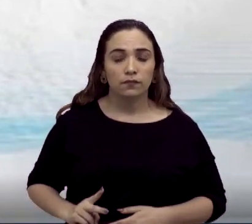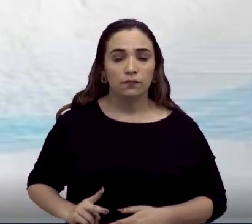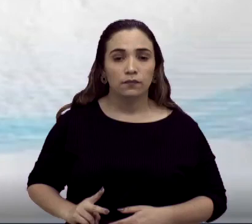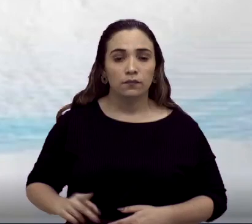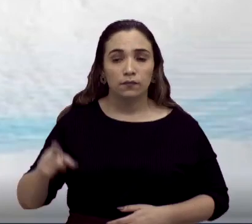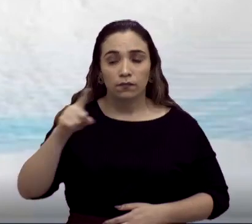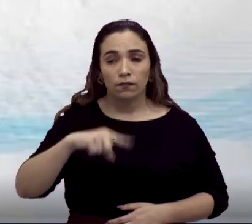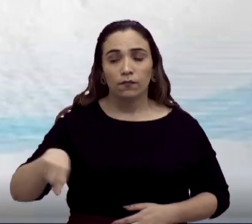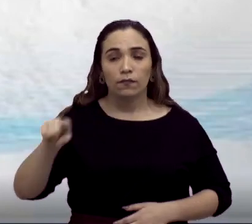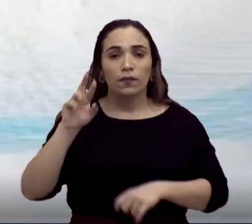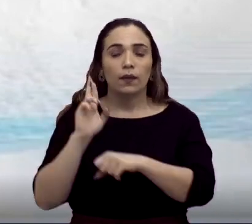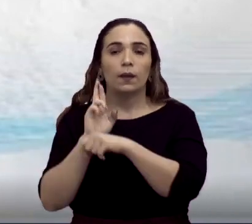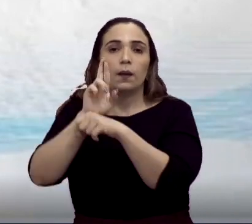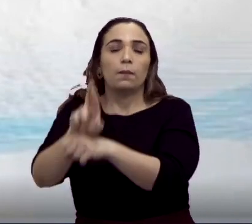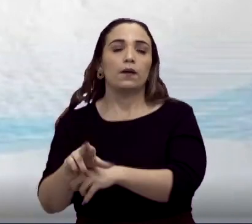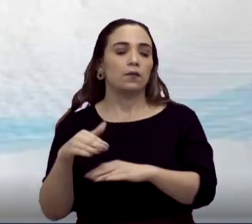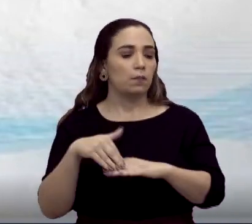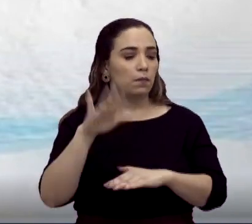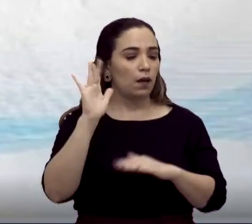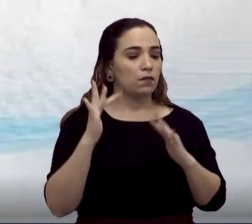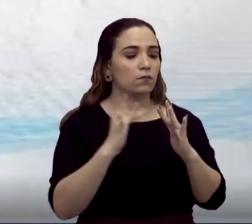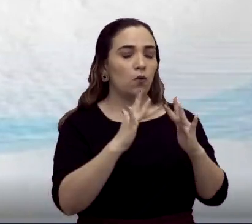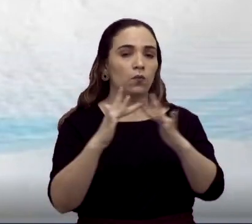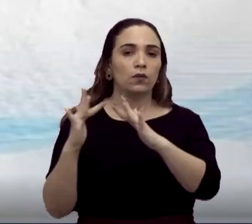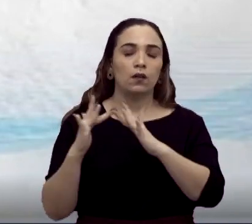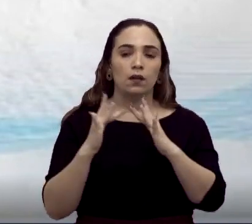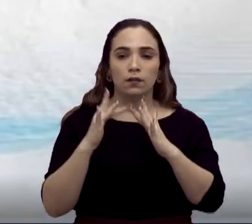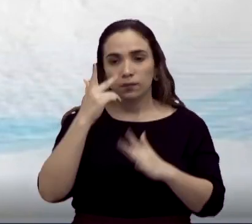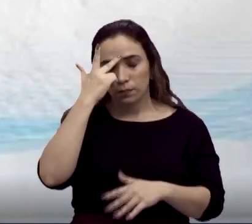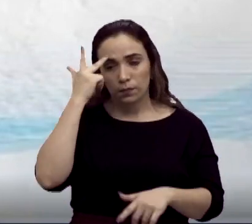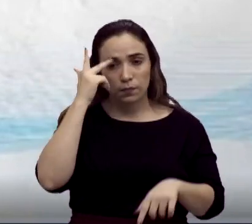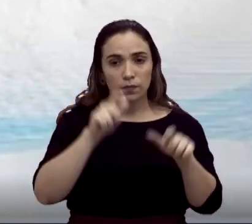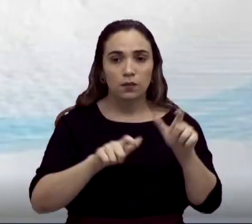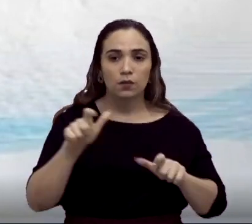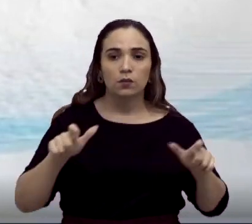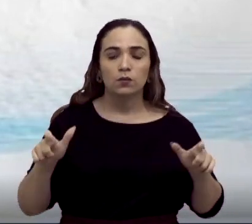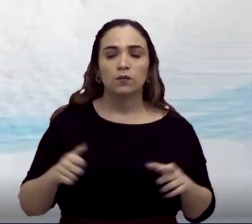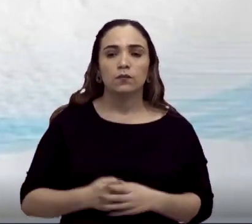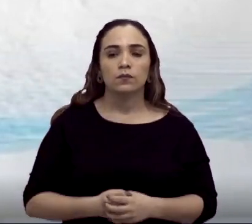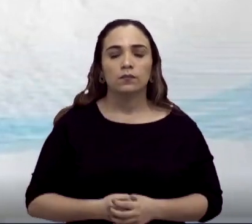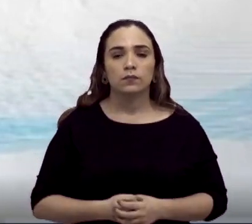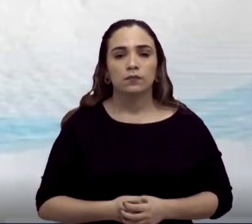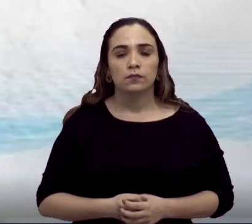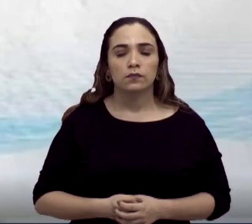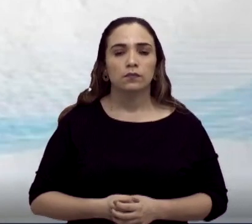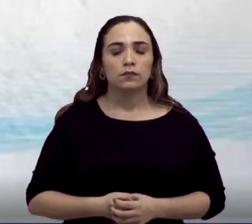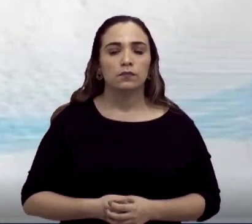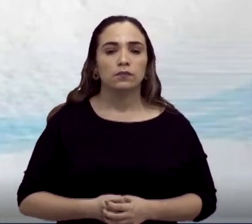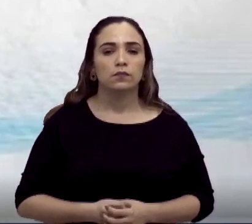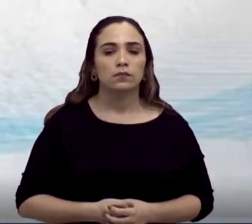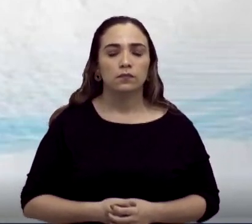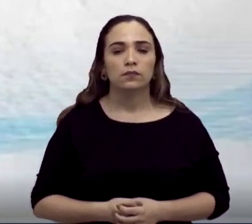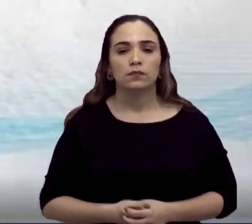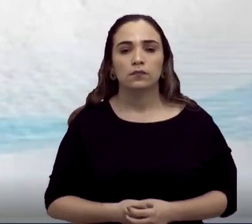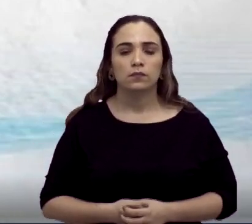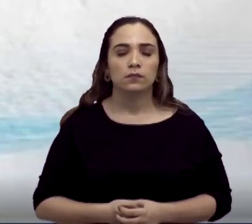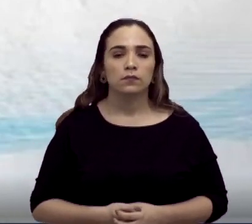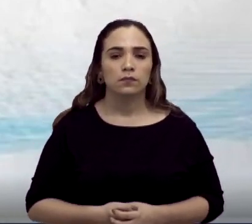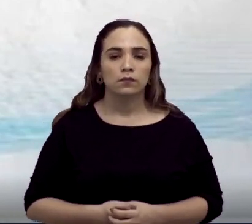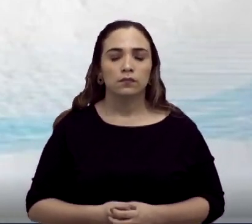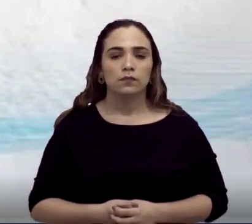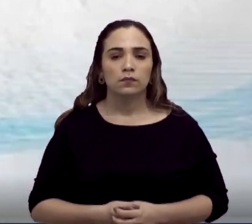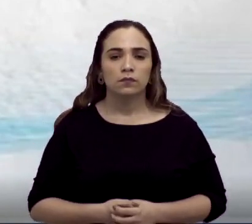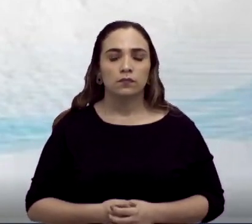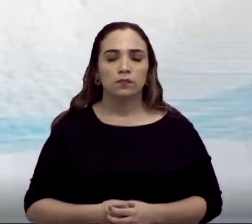os representantes mais próximos da população, né? Ou se não são, deveriam ser, né? Então,